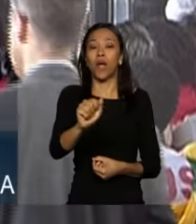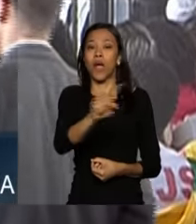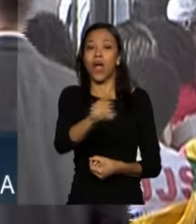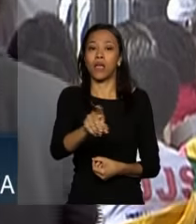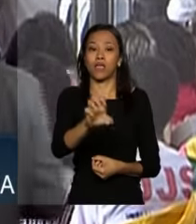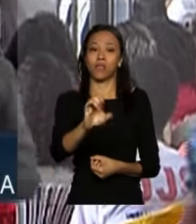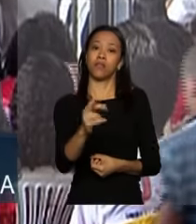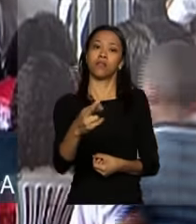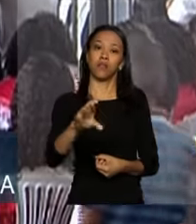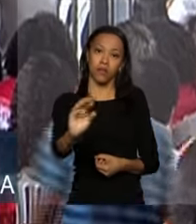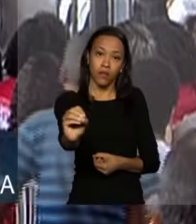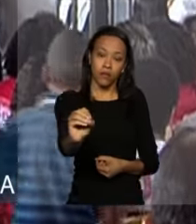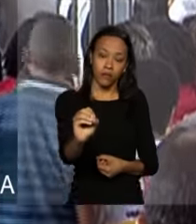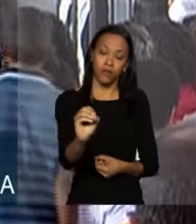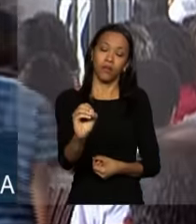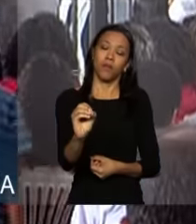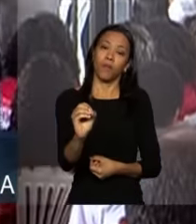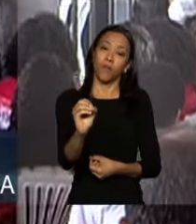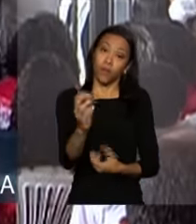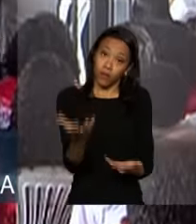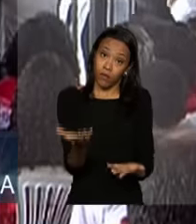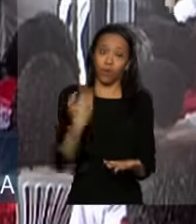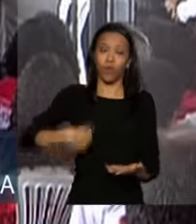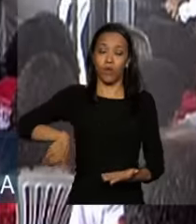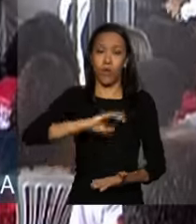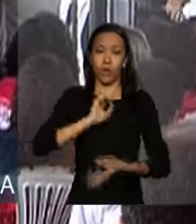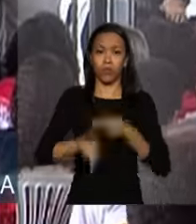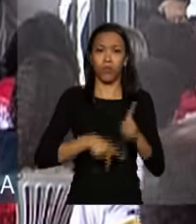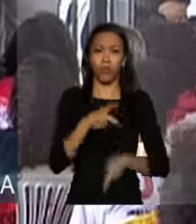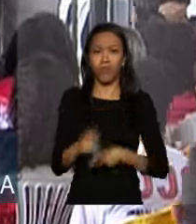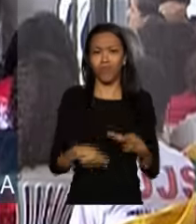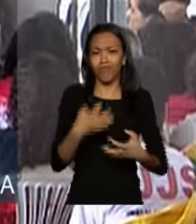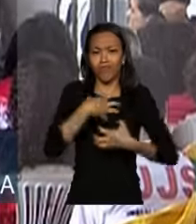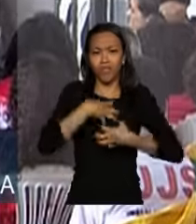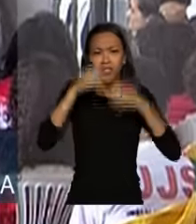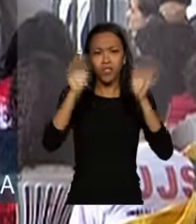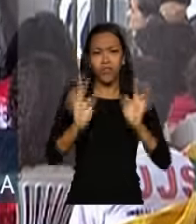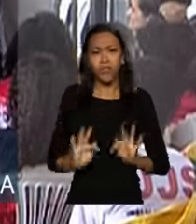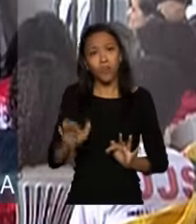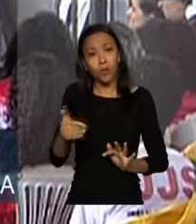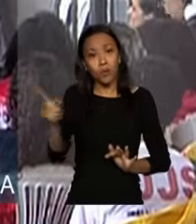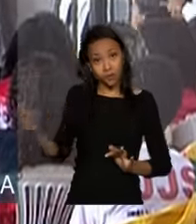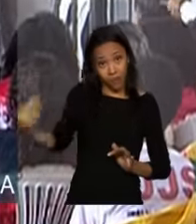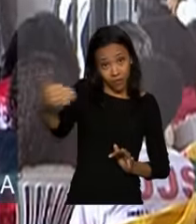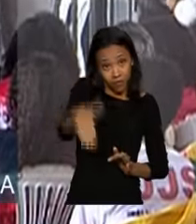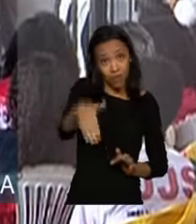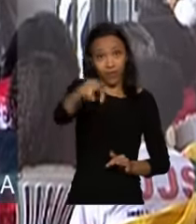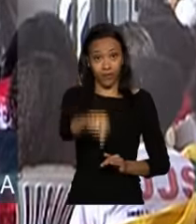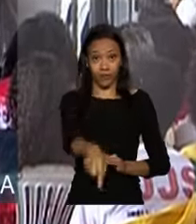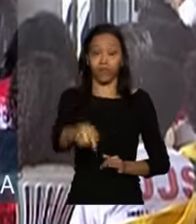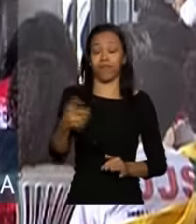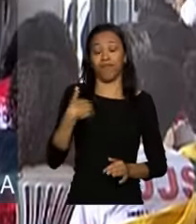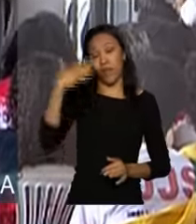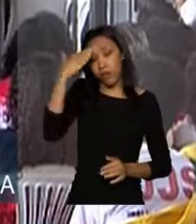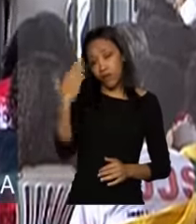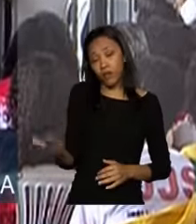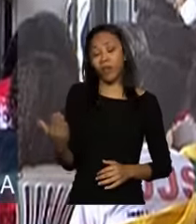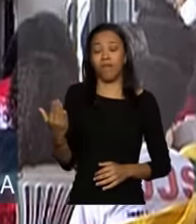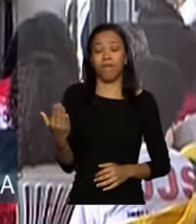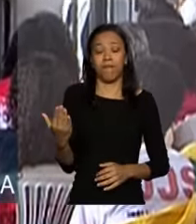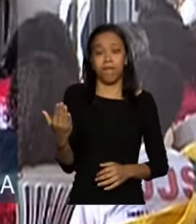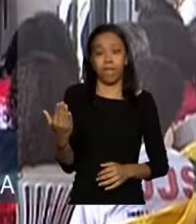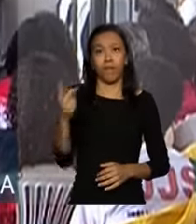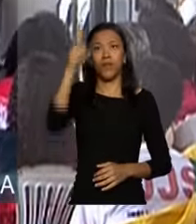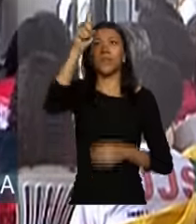obra. O nosso povo fica feliz quando a senhora vem aqui. Muito obrigado.